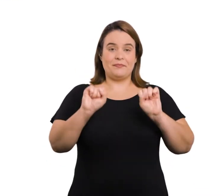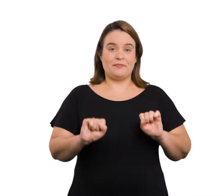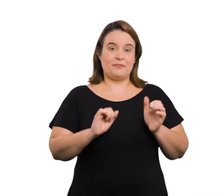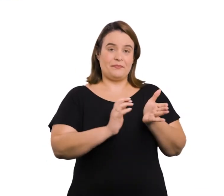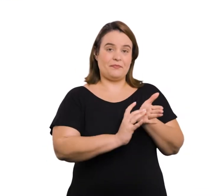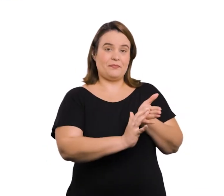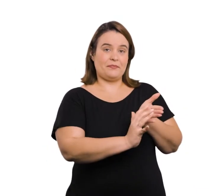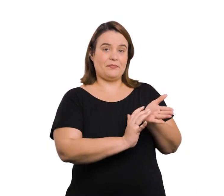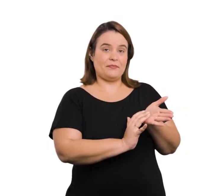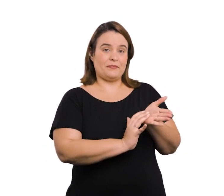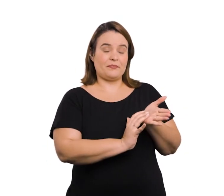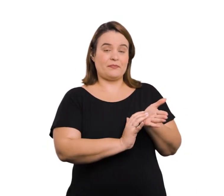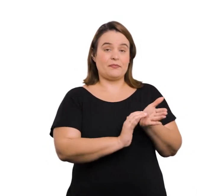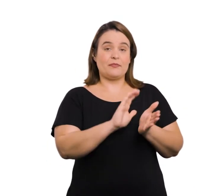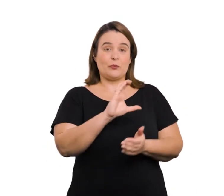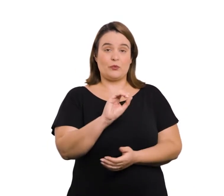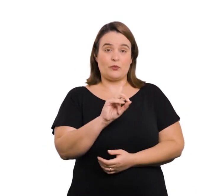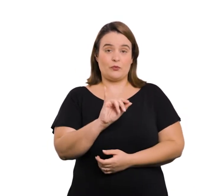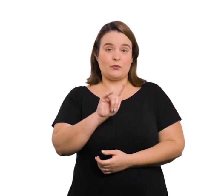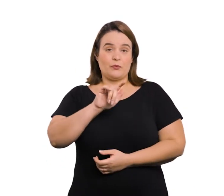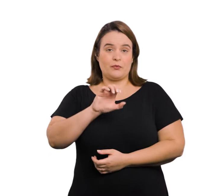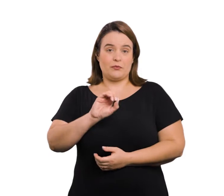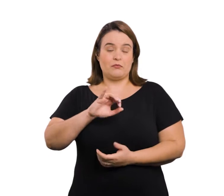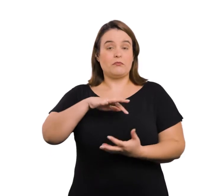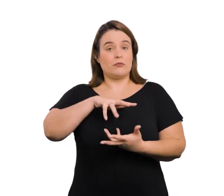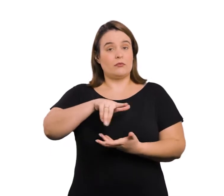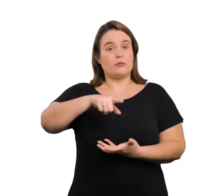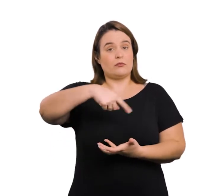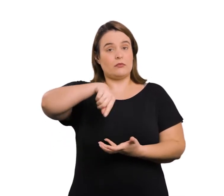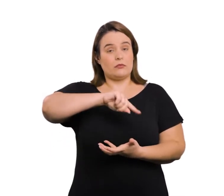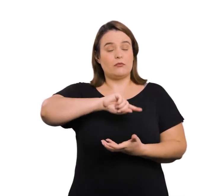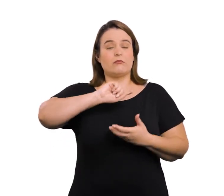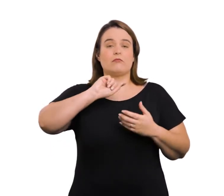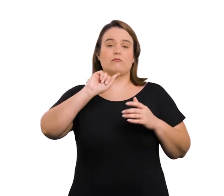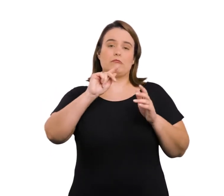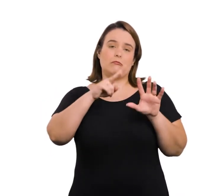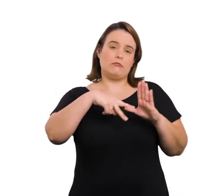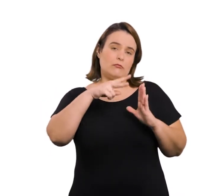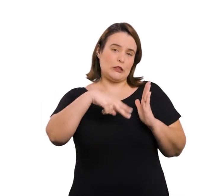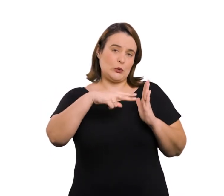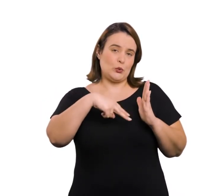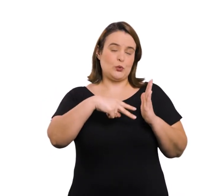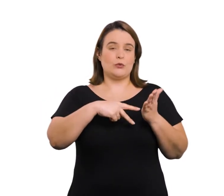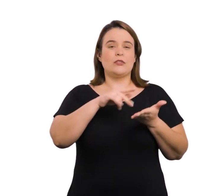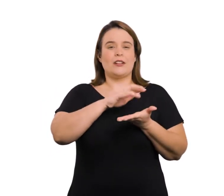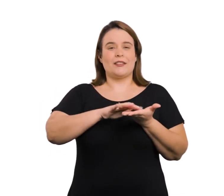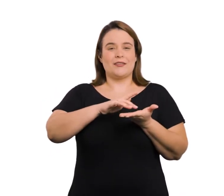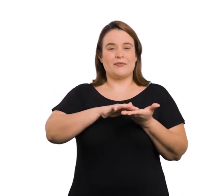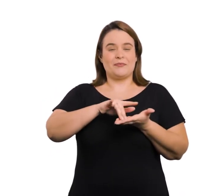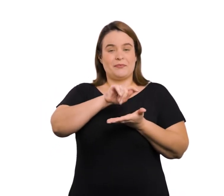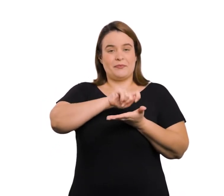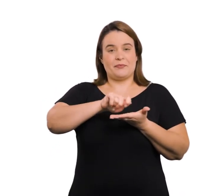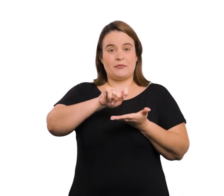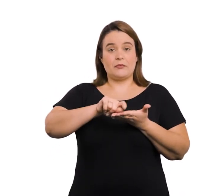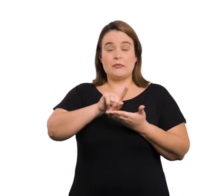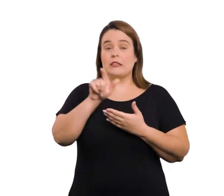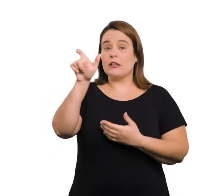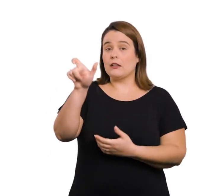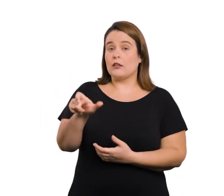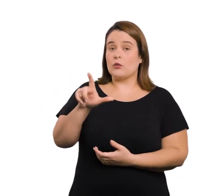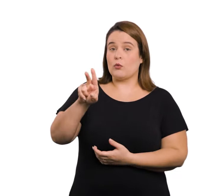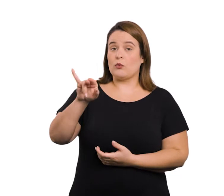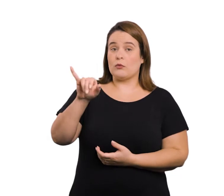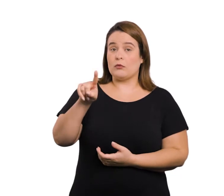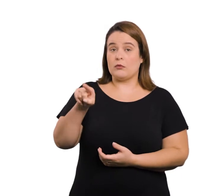soluções. Sistema Braille. O sistema Braille é um código universal de leitura tátil e de escrita usado